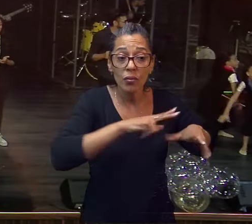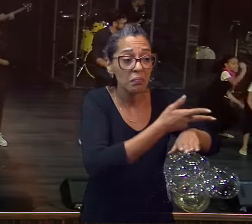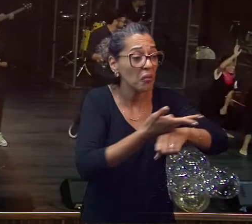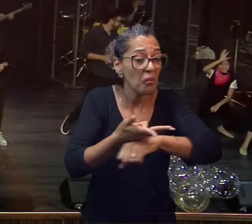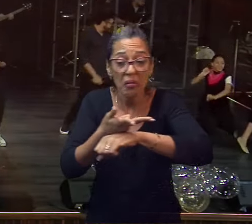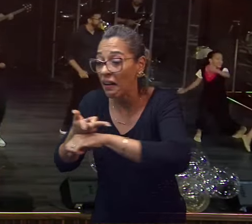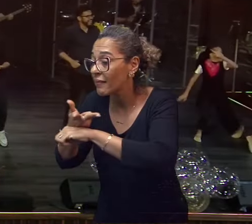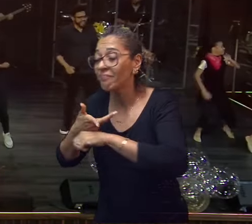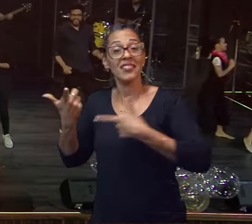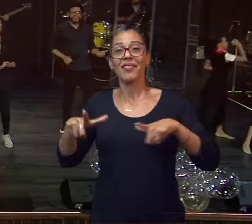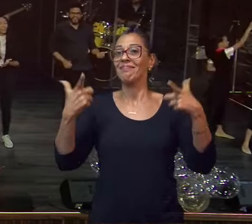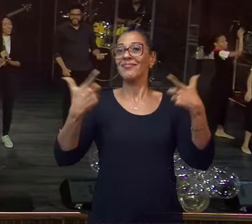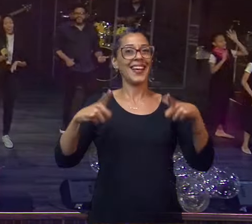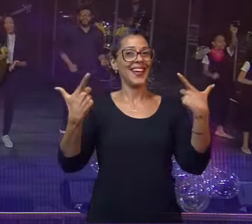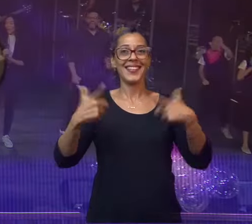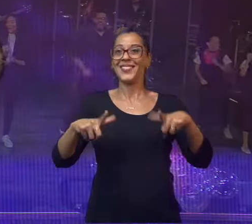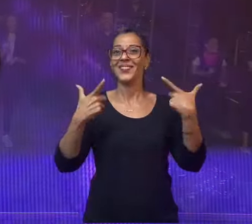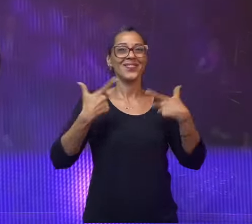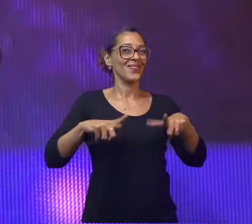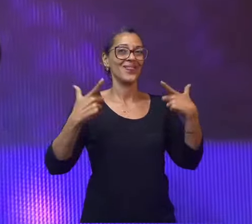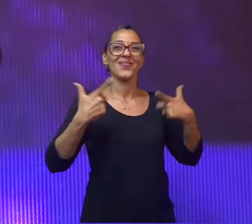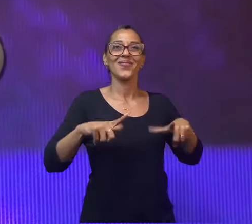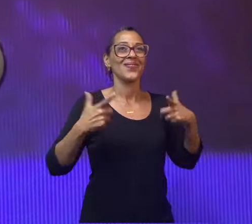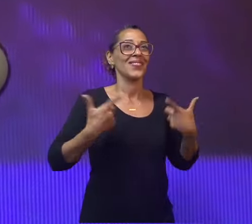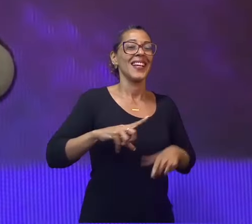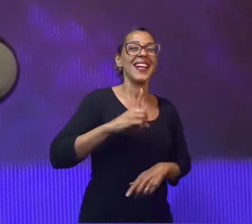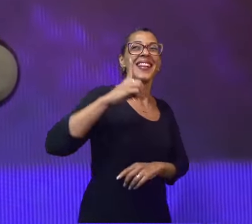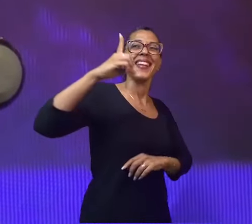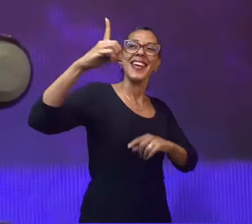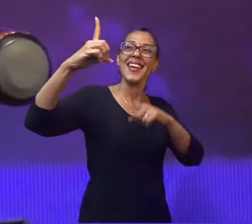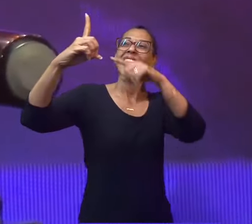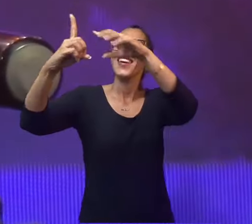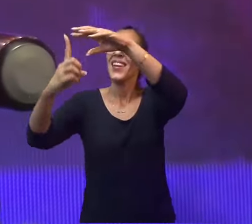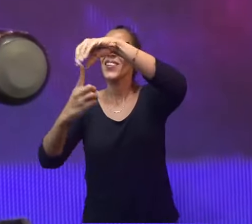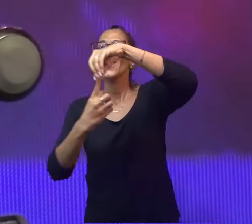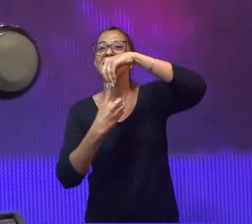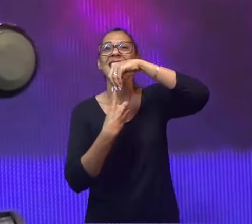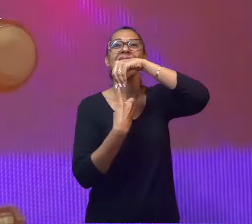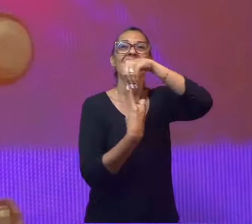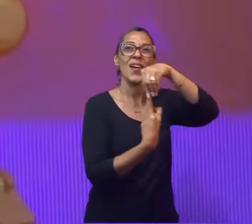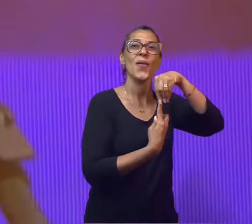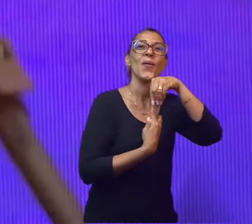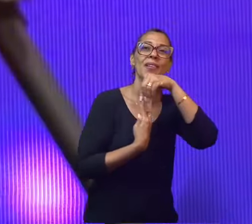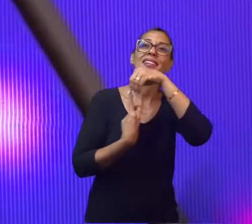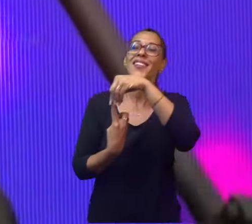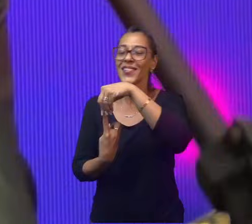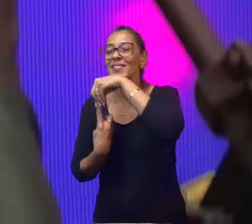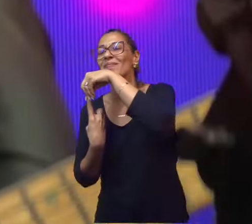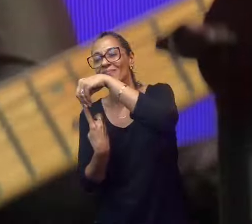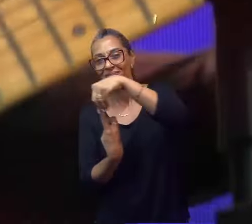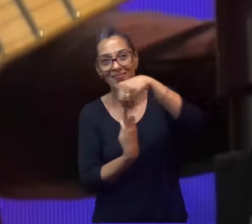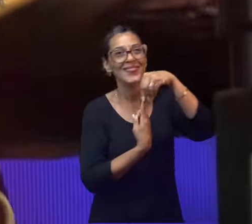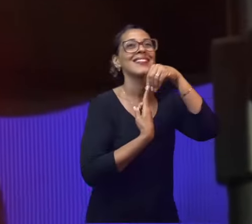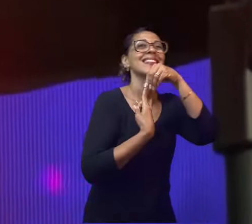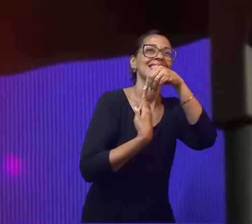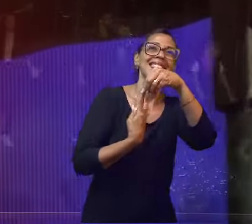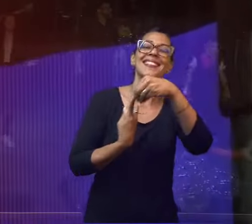a ti não não há não há outro igual